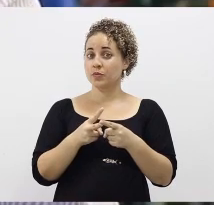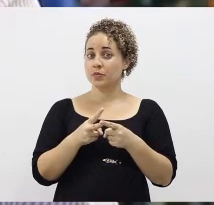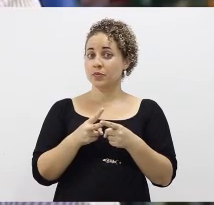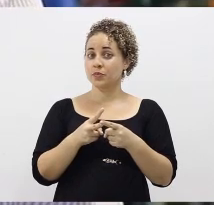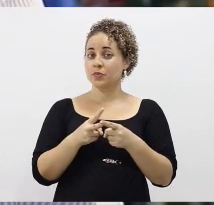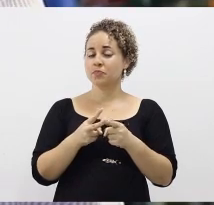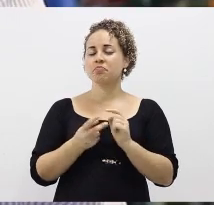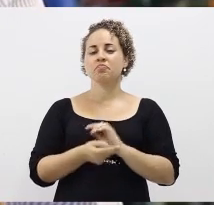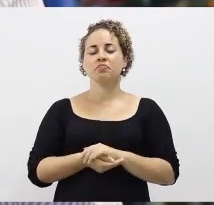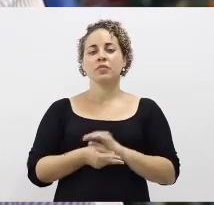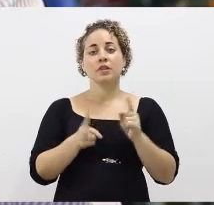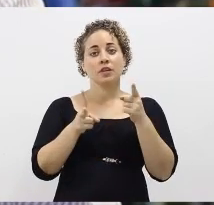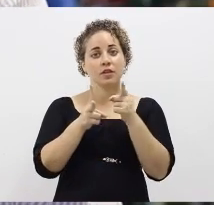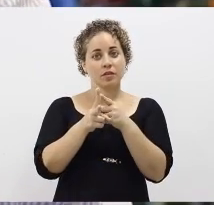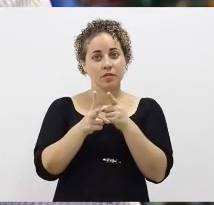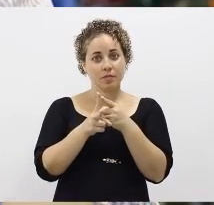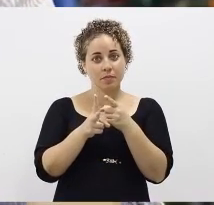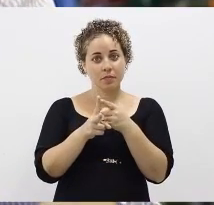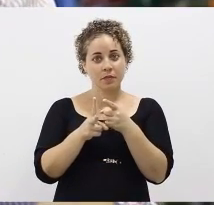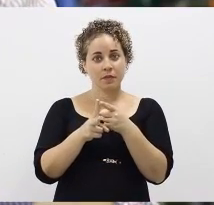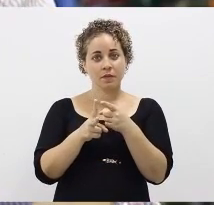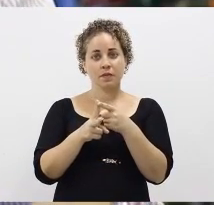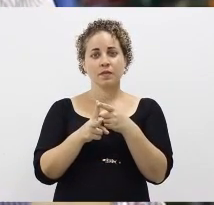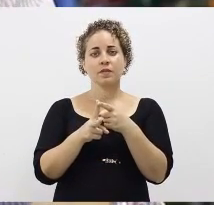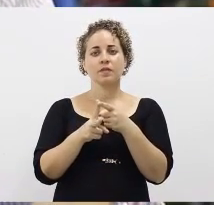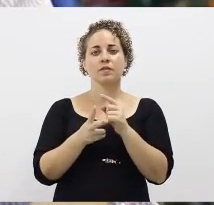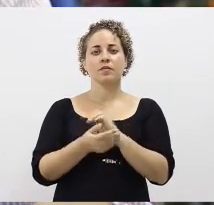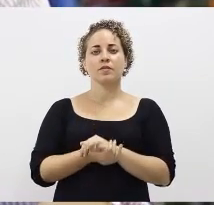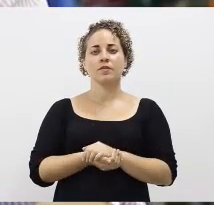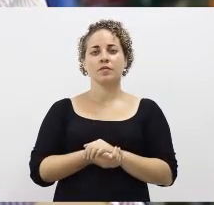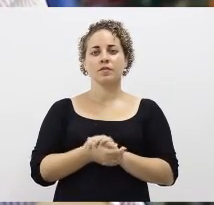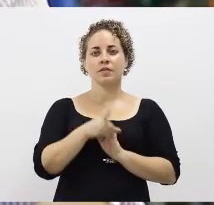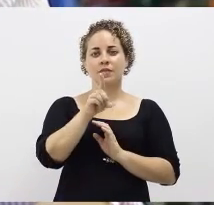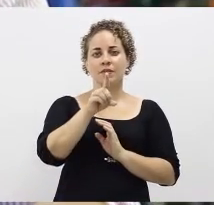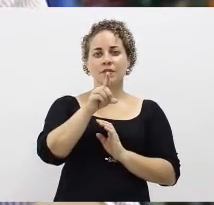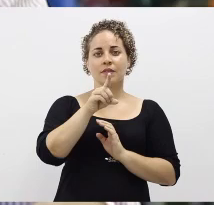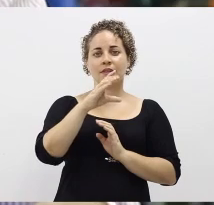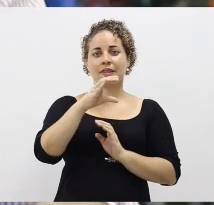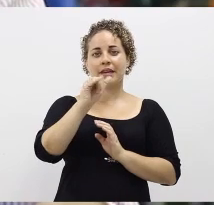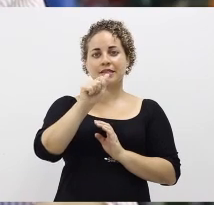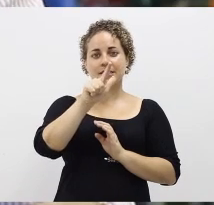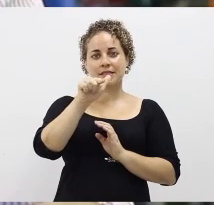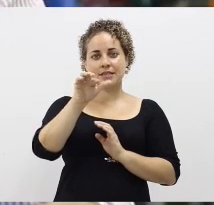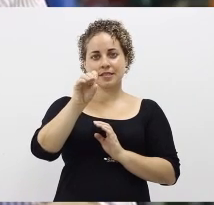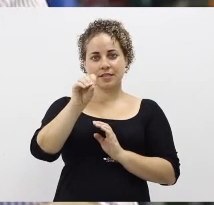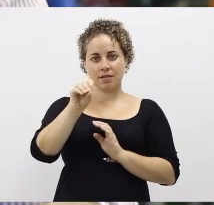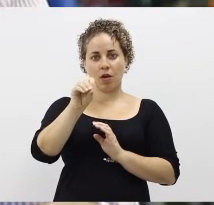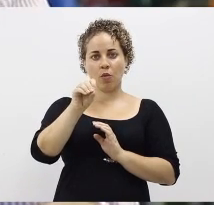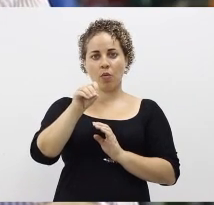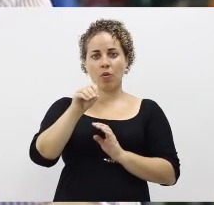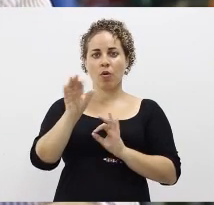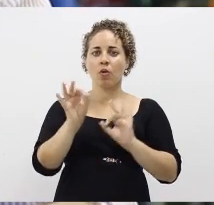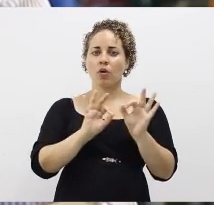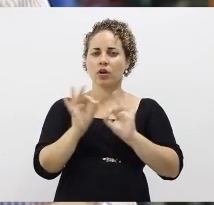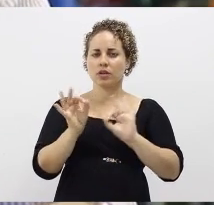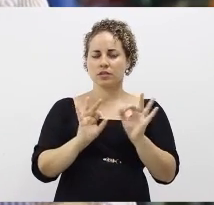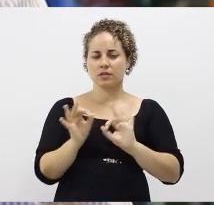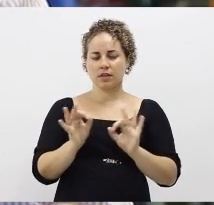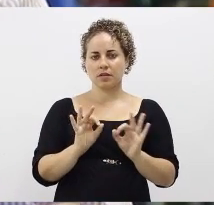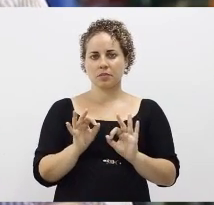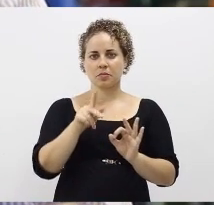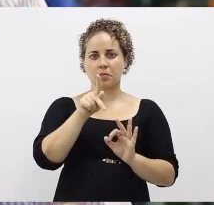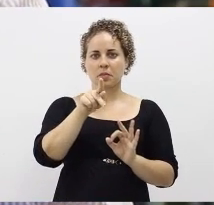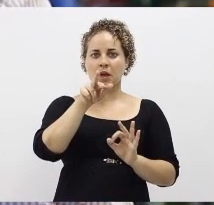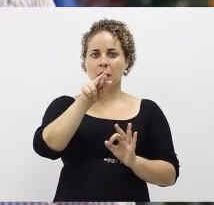são elas? Nós temos uma primeira categoria chamada de decisão programada. O que é uma